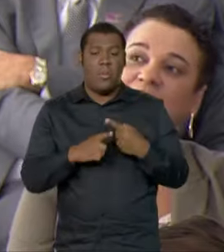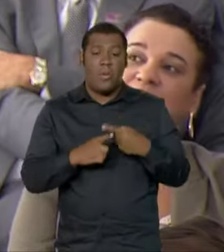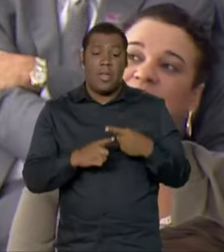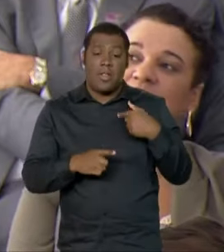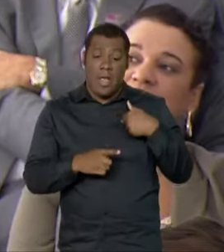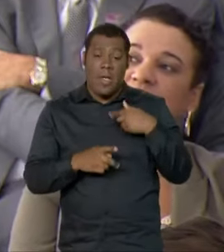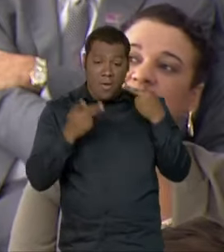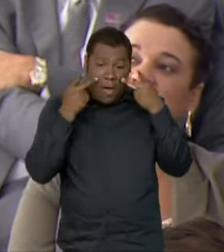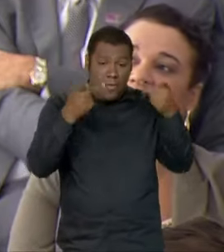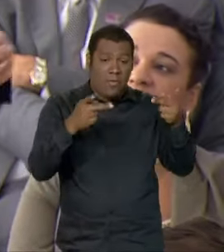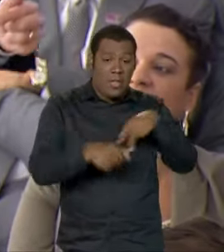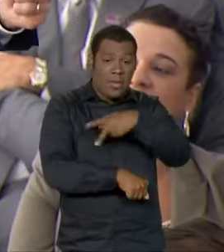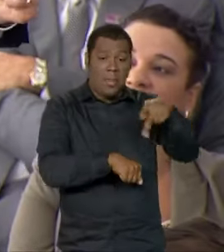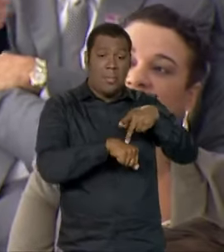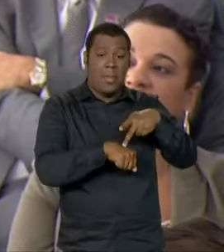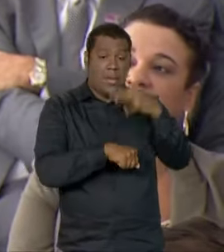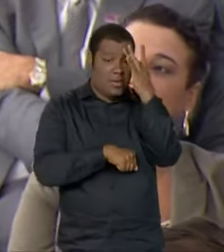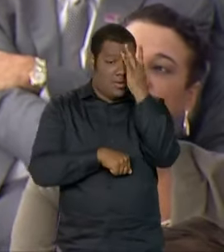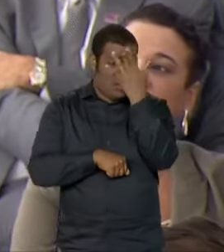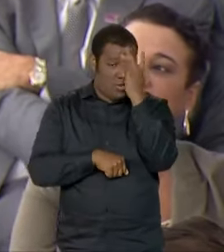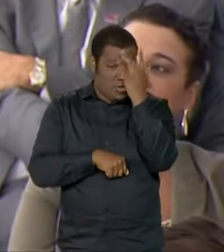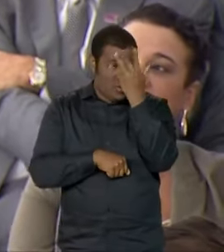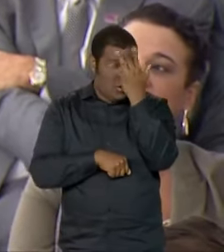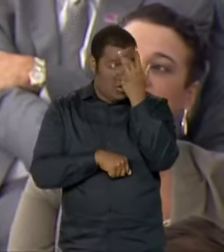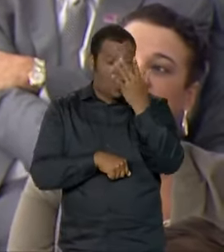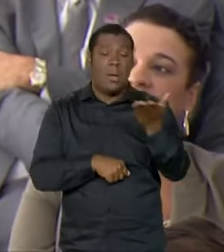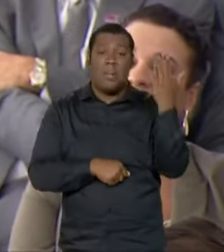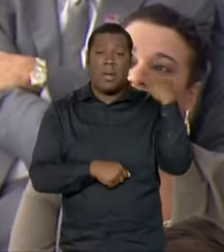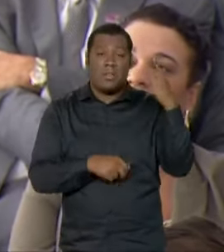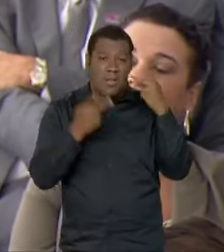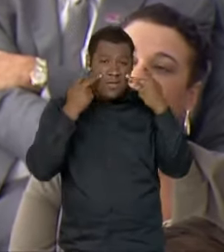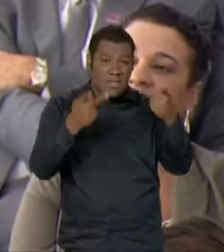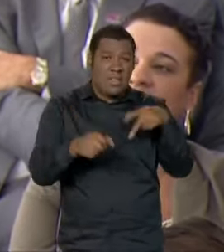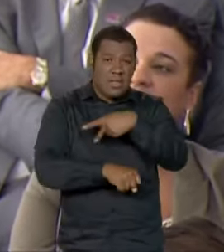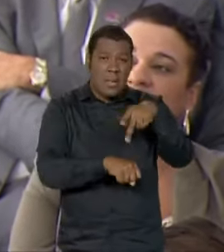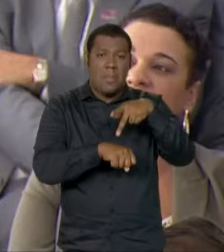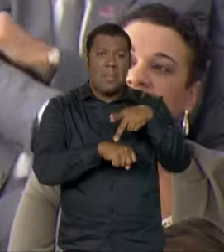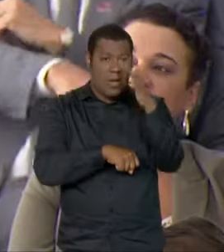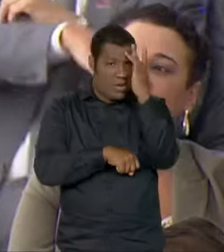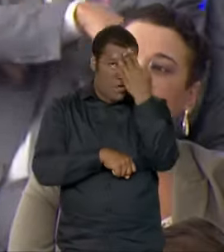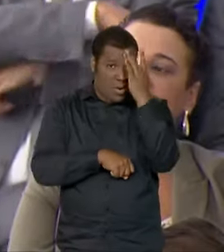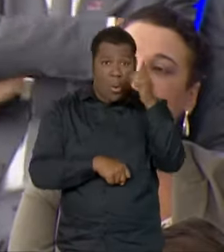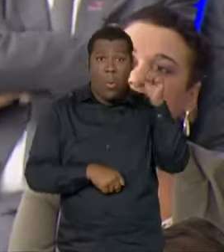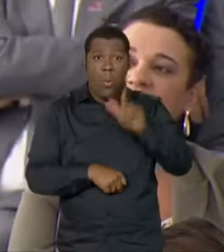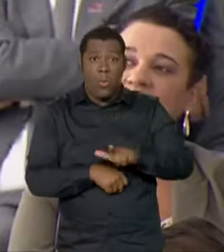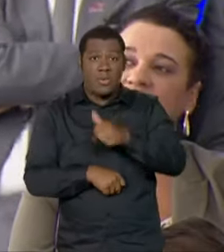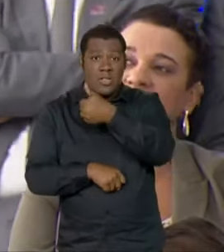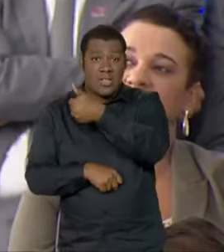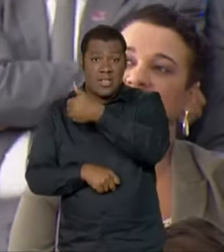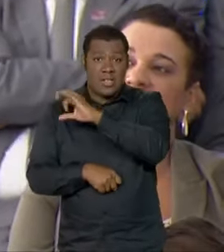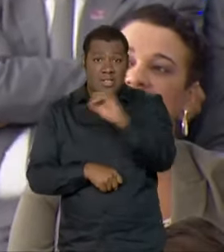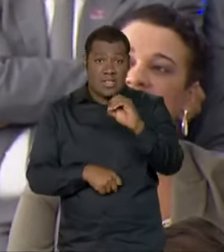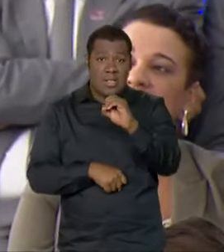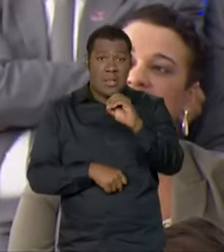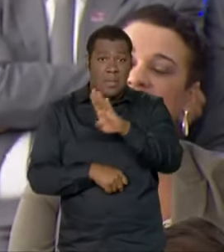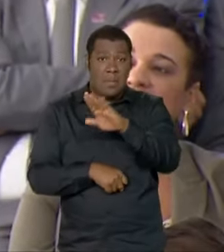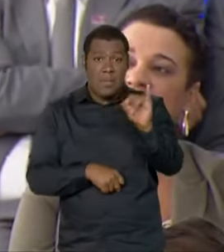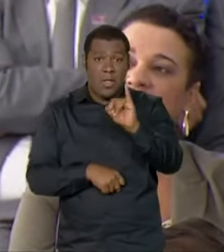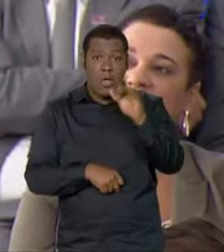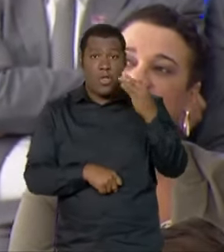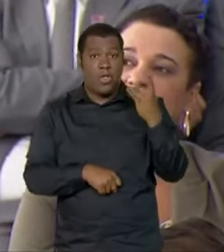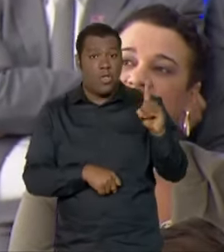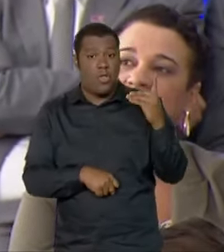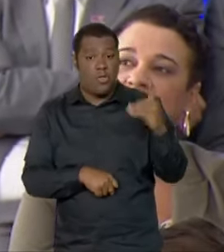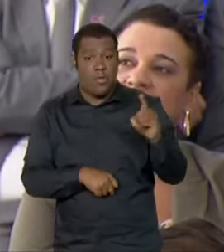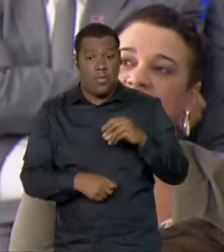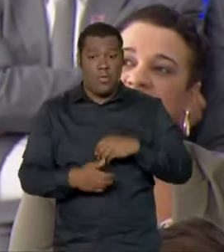Índia. E quando eu estava na Índia, ainda tinha conseguido 100 bilhões de dólares. 100